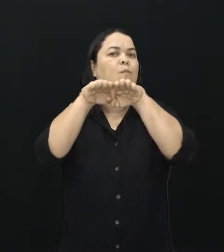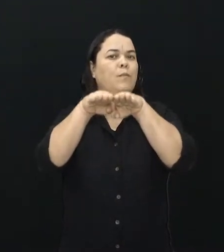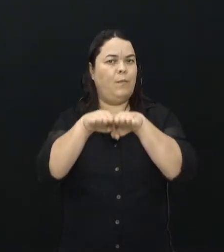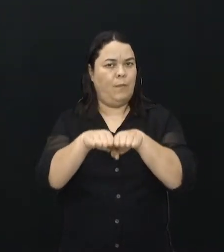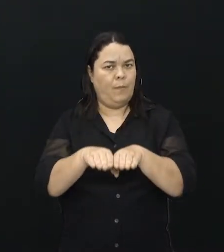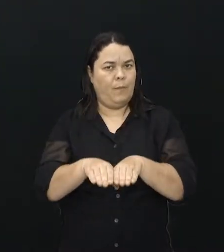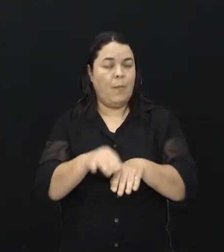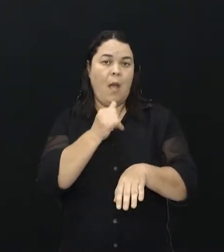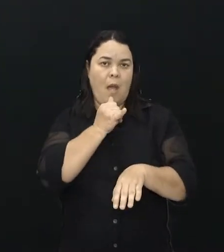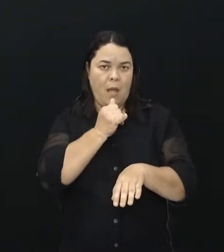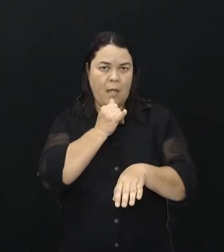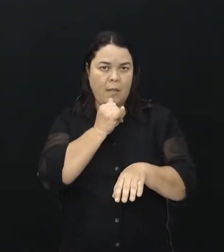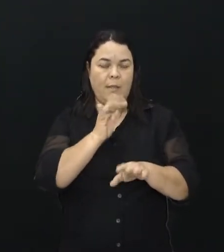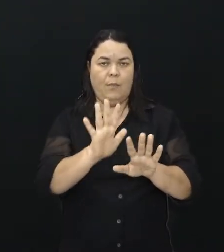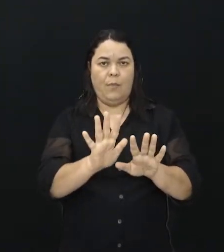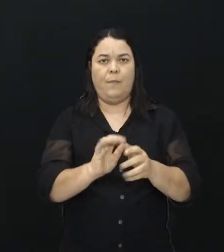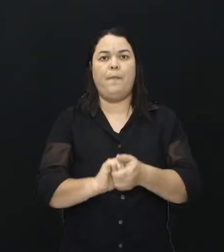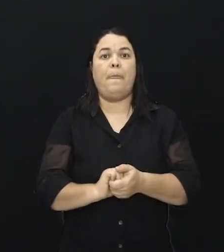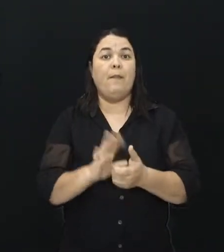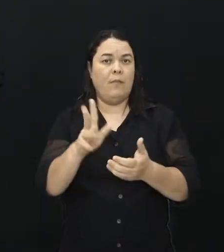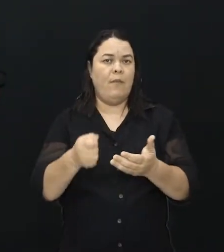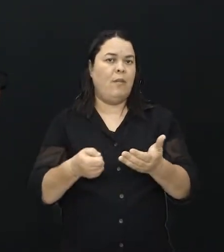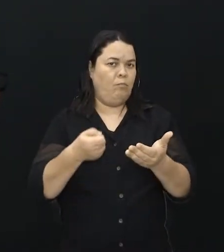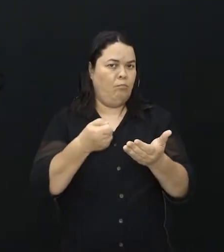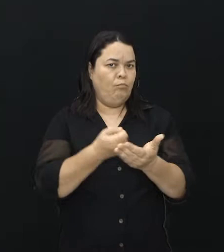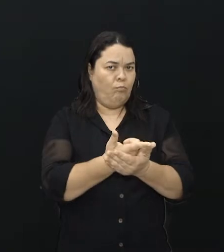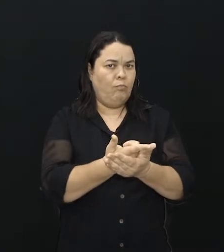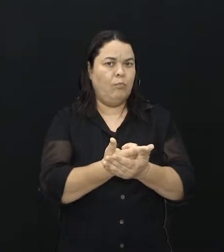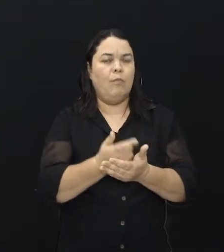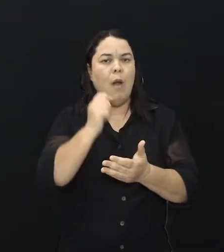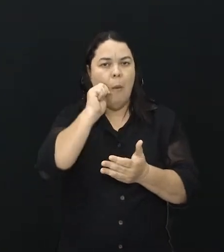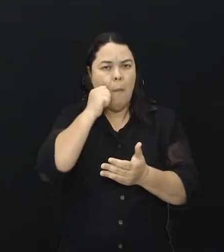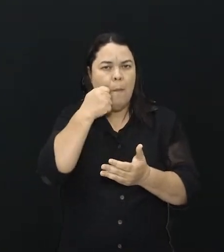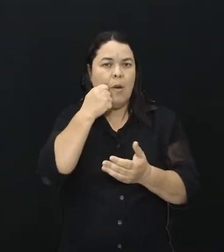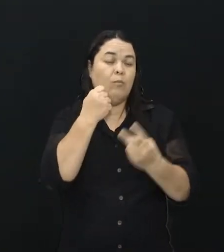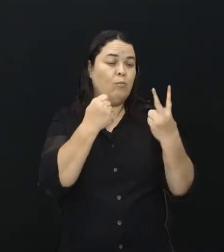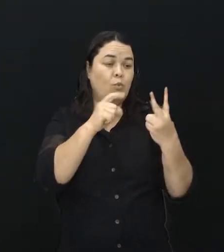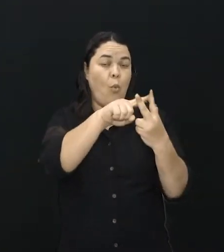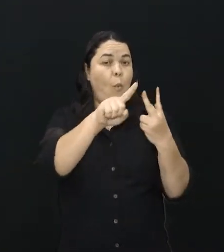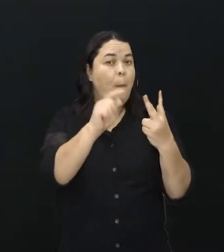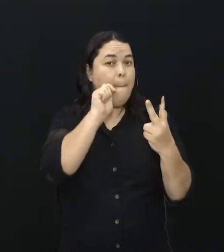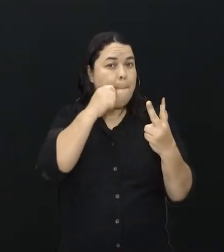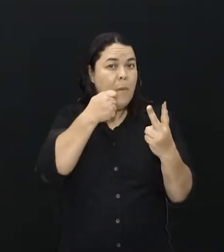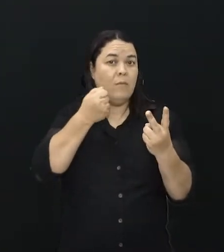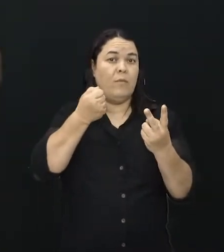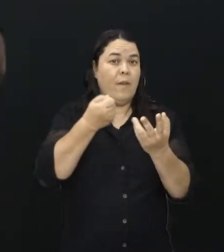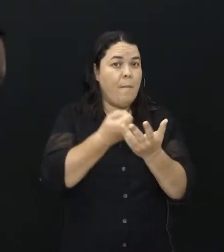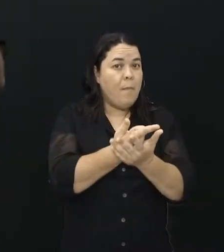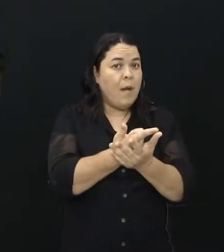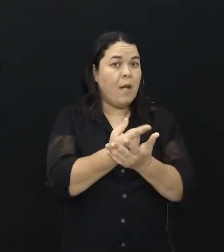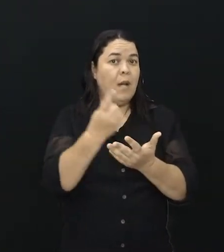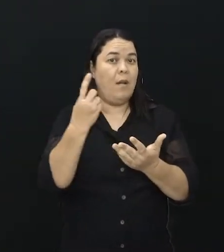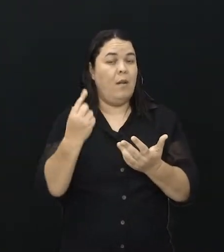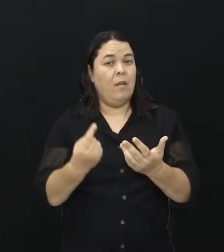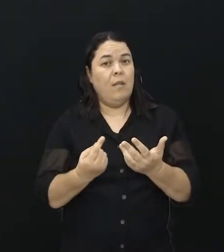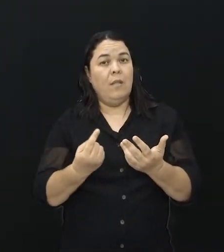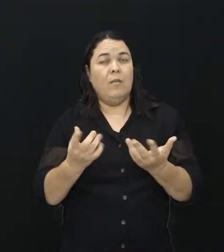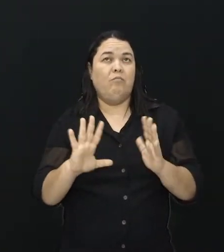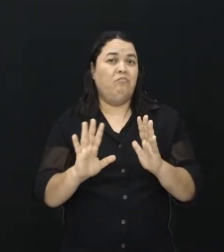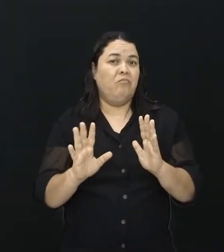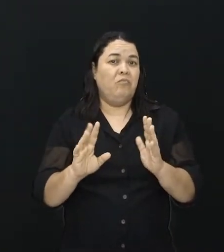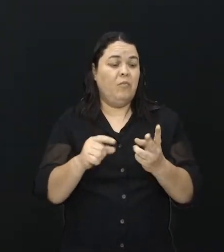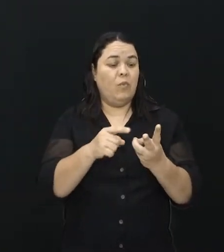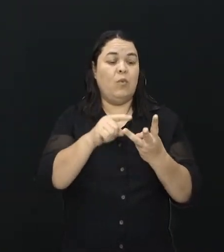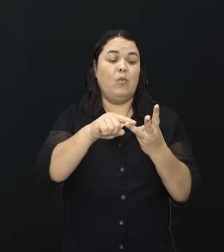bem claro é quando você vai comprar pão, por exemplo. Se tu comprar 2 pães, você vai pagar um valor. Se você comprar mais pães, você vai